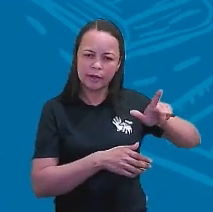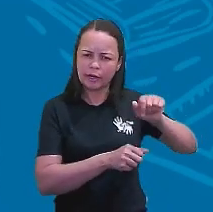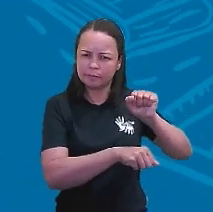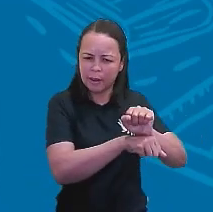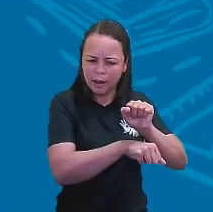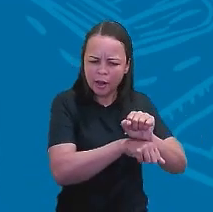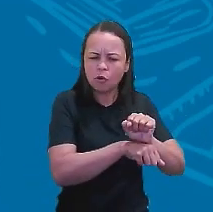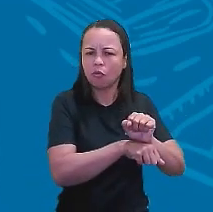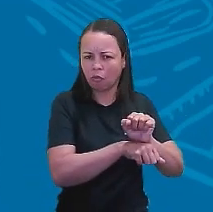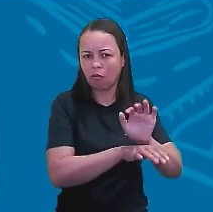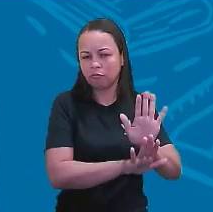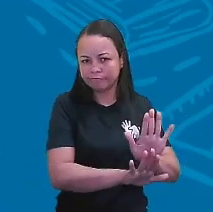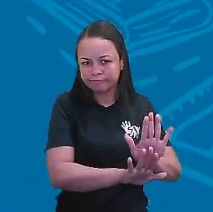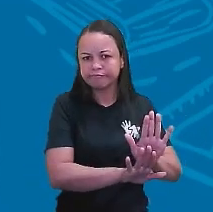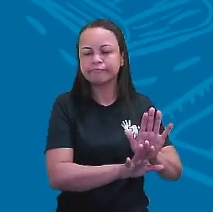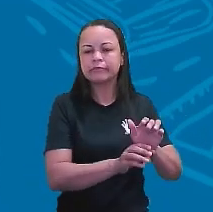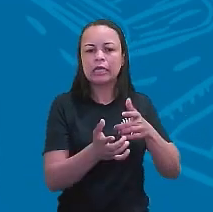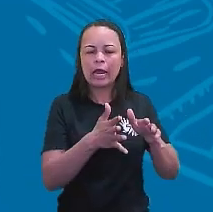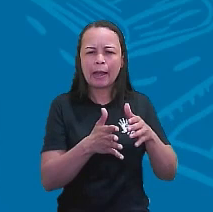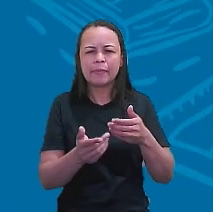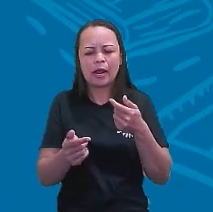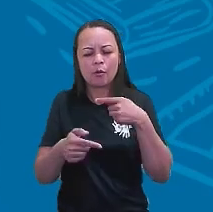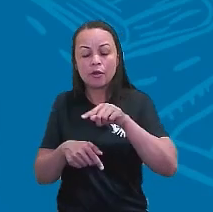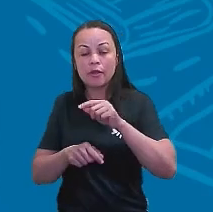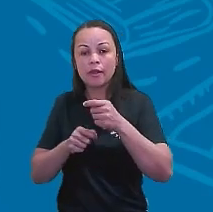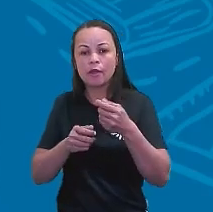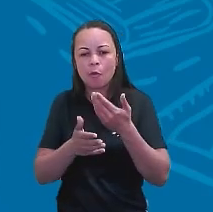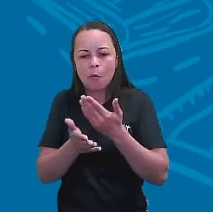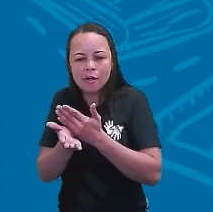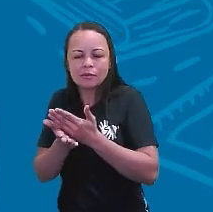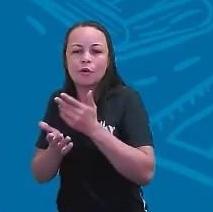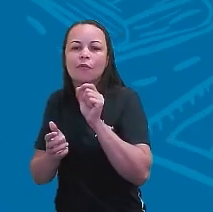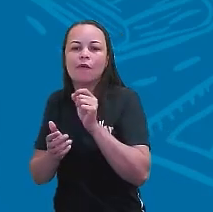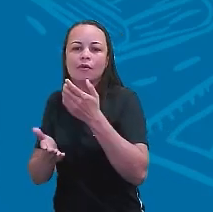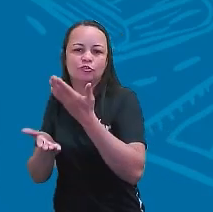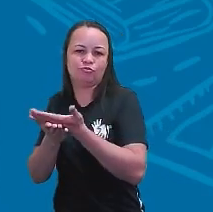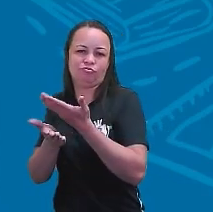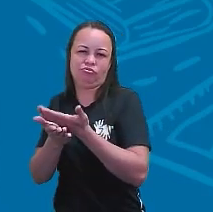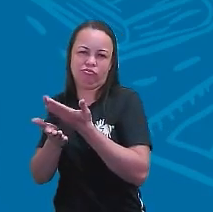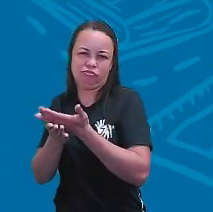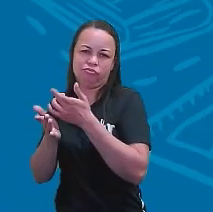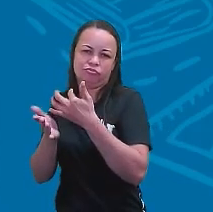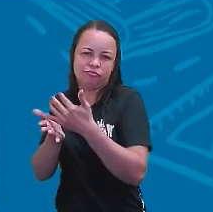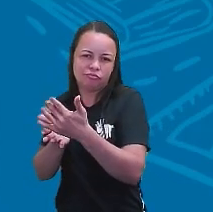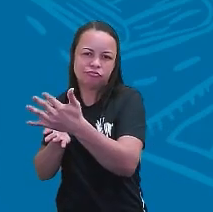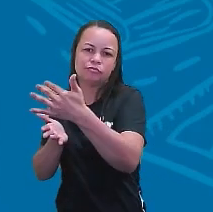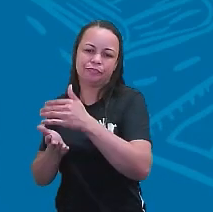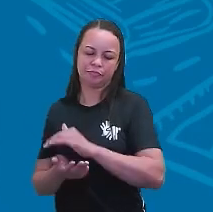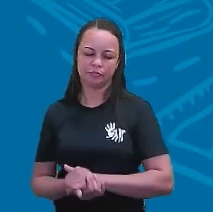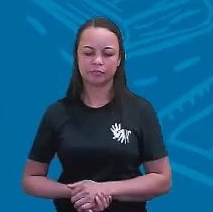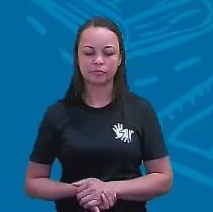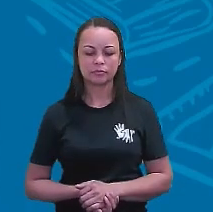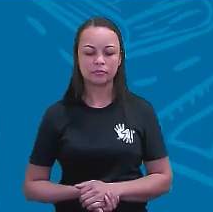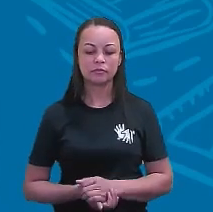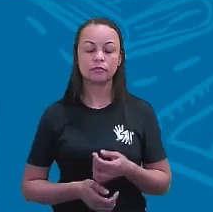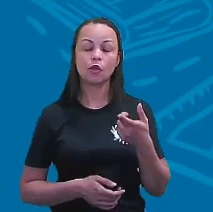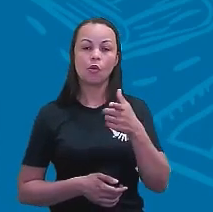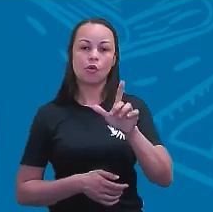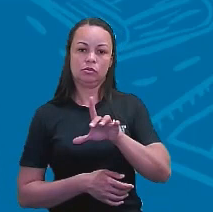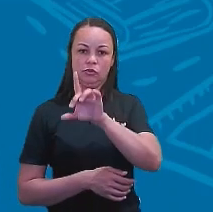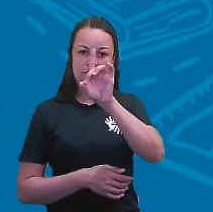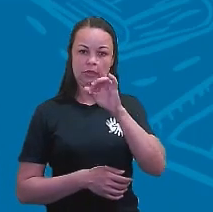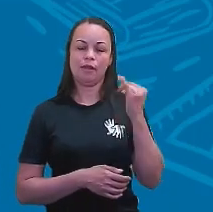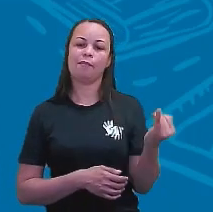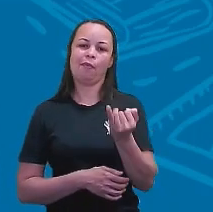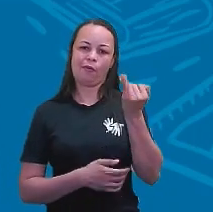deu uma pequena pausa para se dedicar aí aos estudos, certo? Bom, outra data super